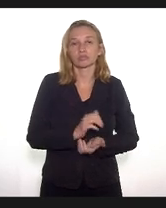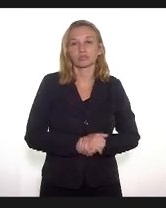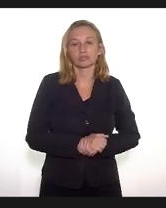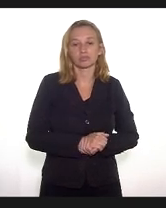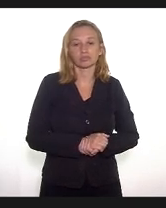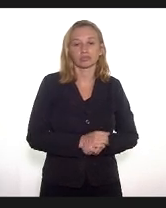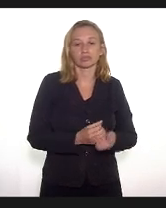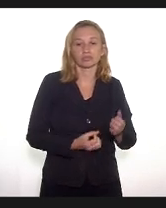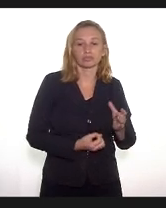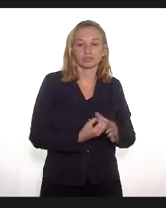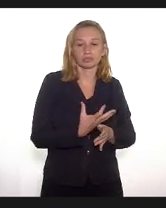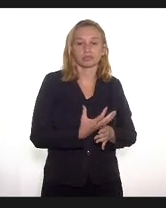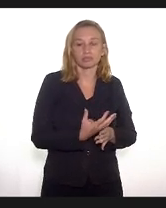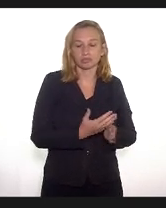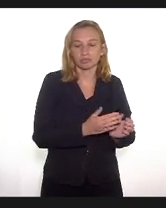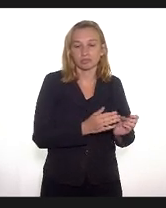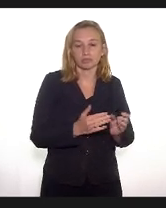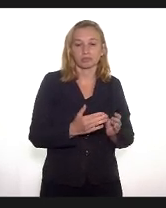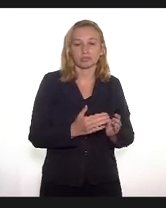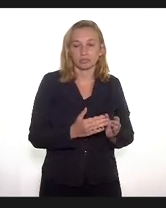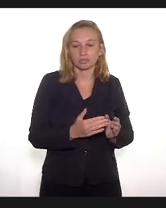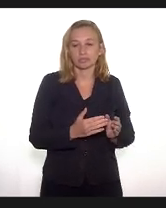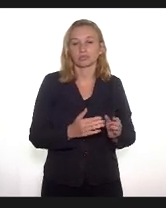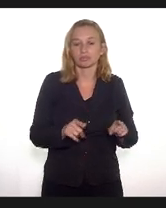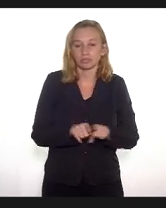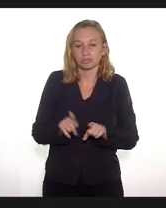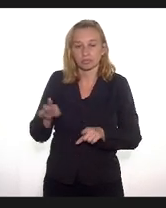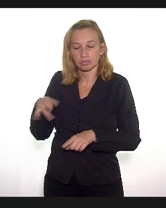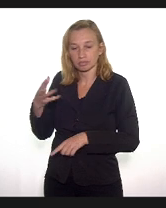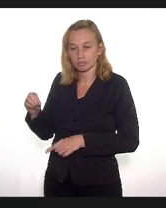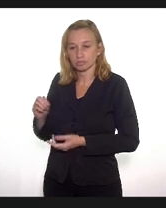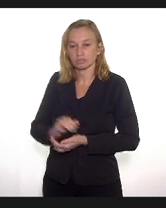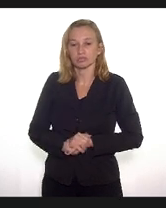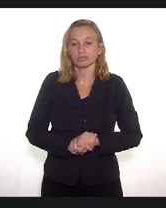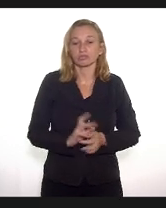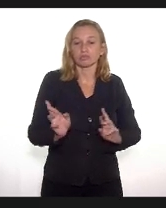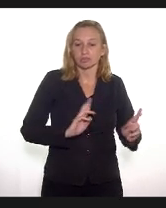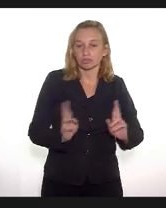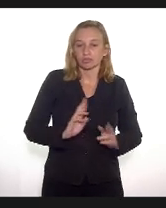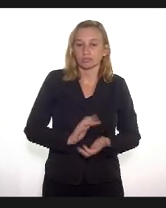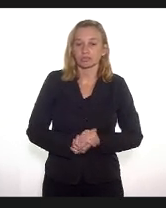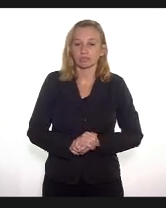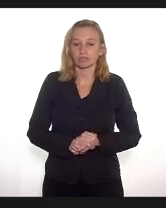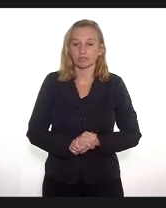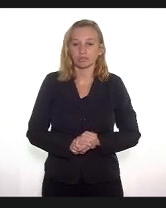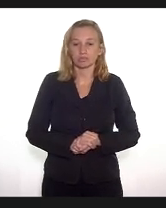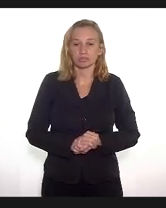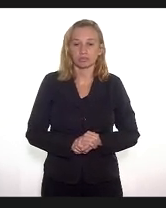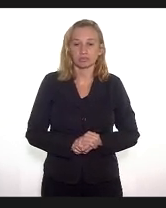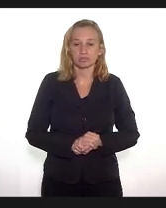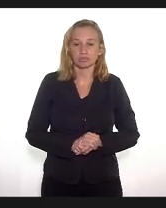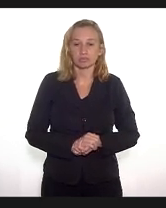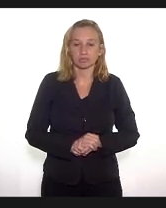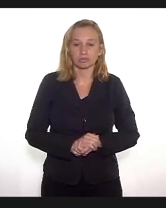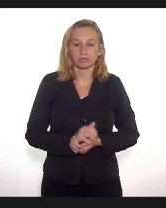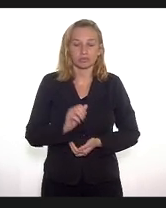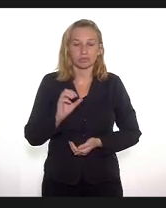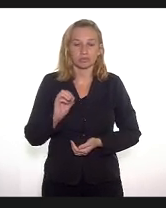na promoção quanto na progressão. Com relação à